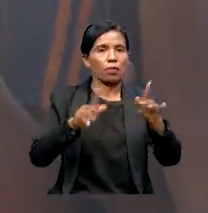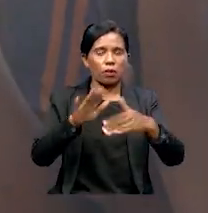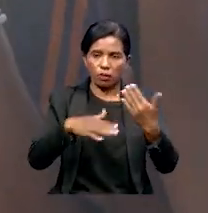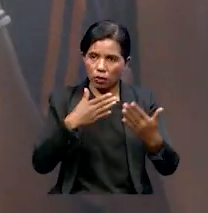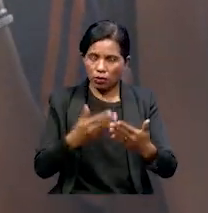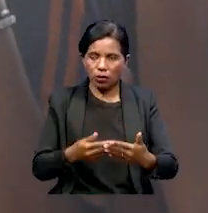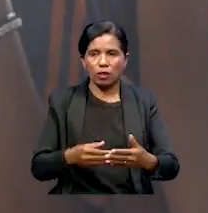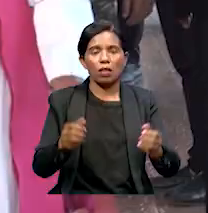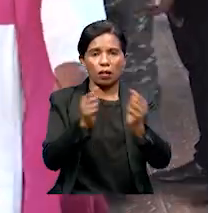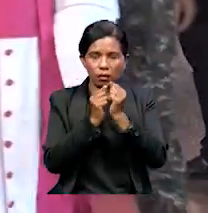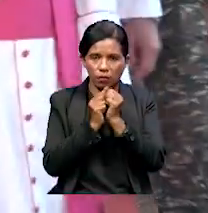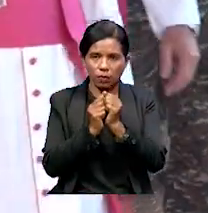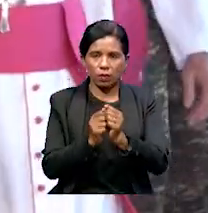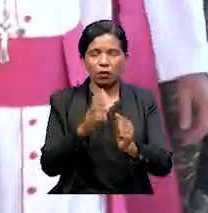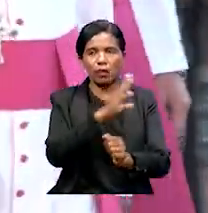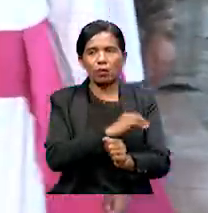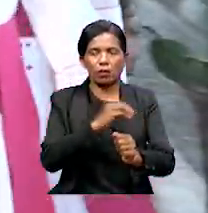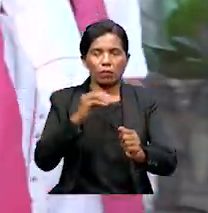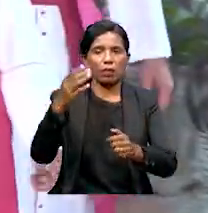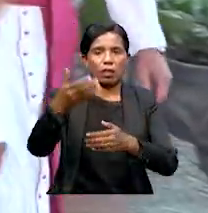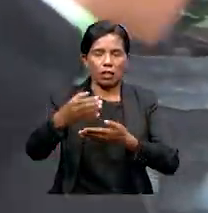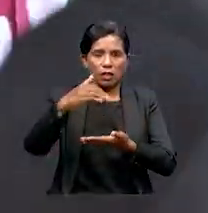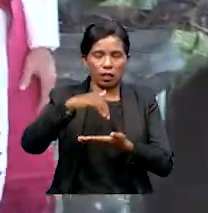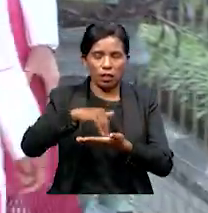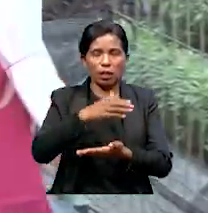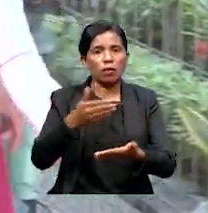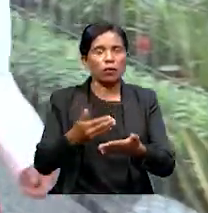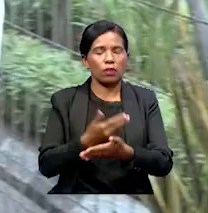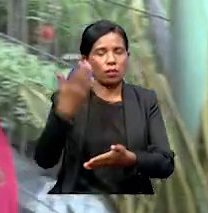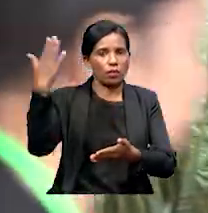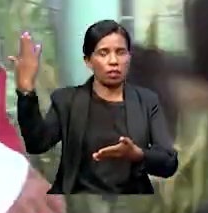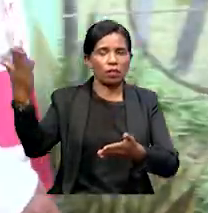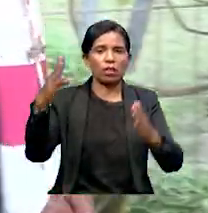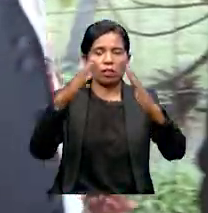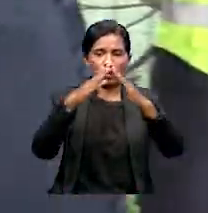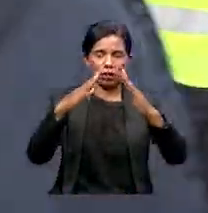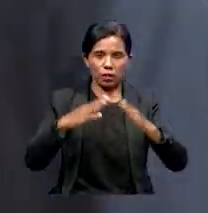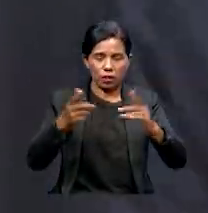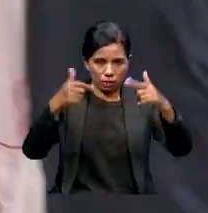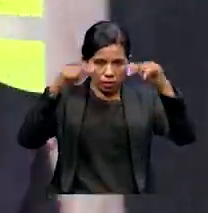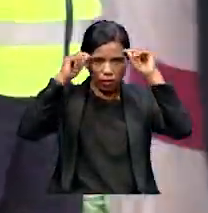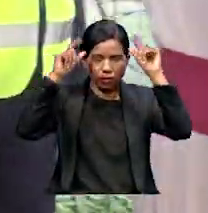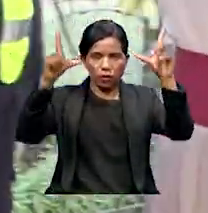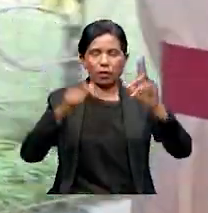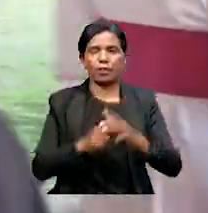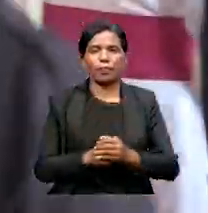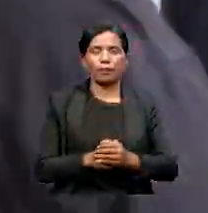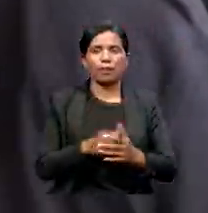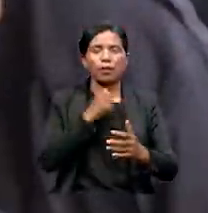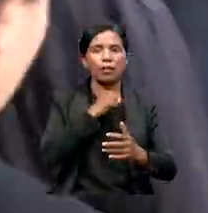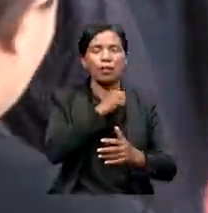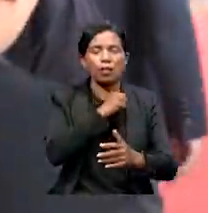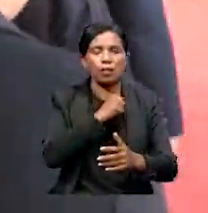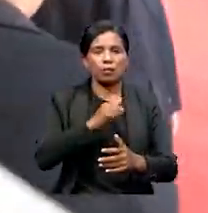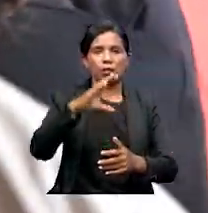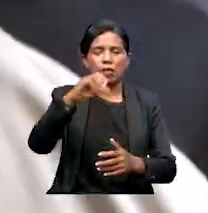nebe durante ne acompanha consistório da Carreal Fon e a Basílica São Pedro Vaticano, Tofila Mai Timor-Leste. Dom Virgílio Carreal do Carmo da